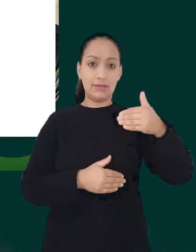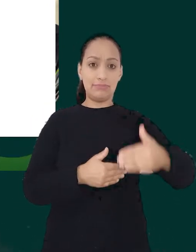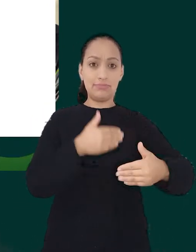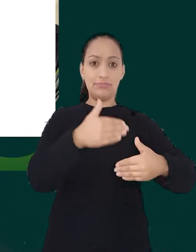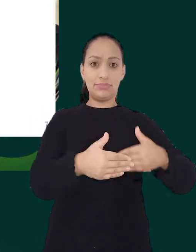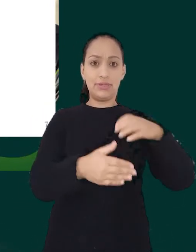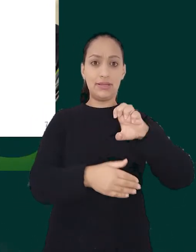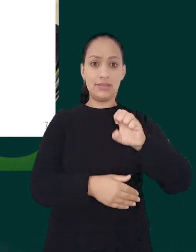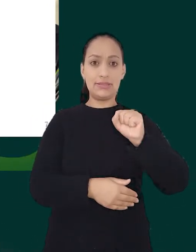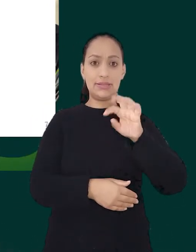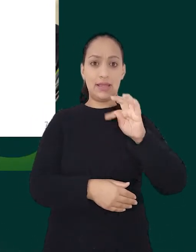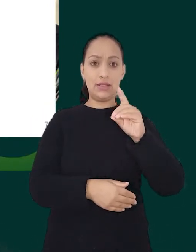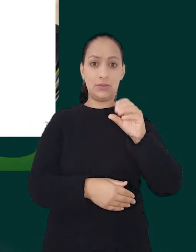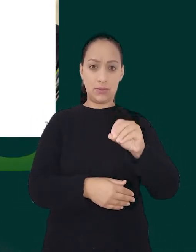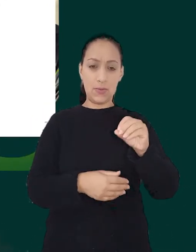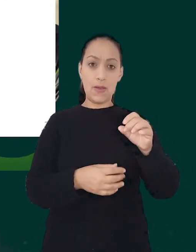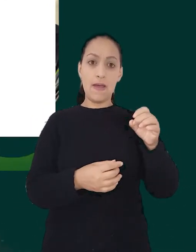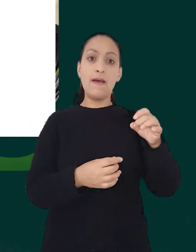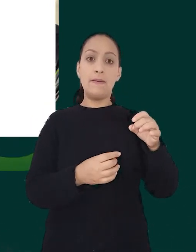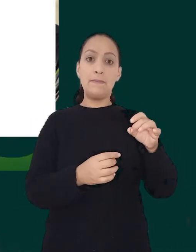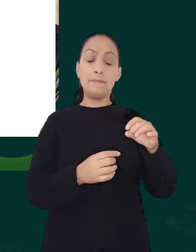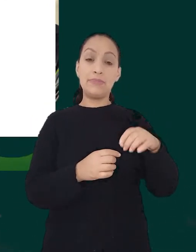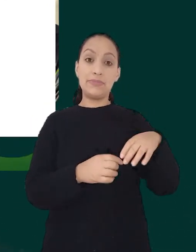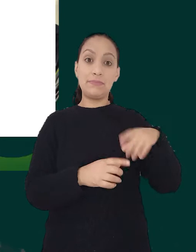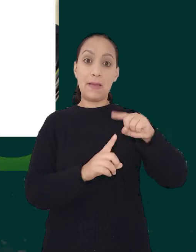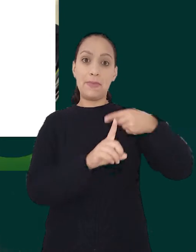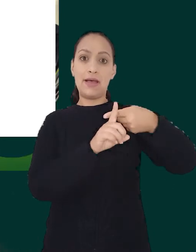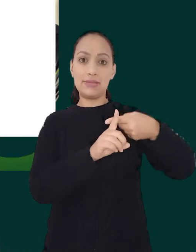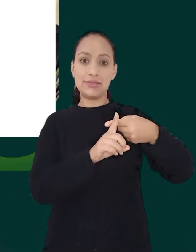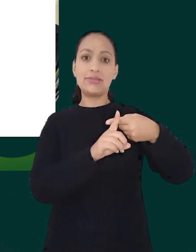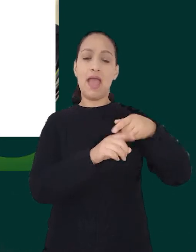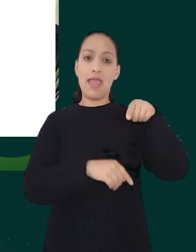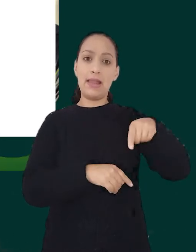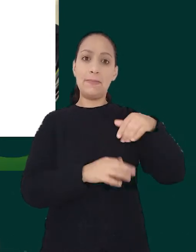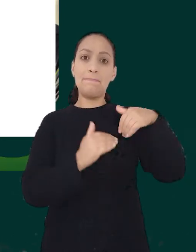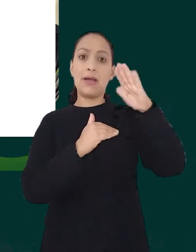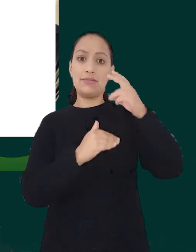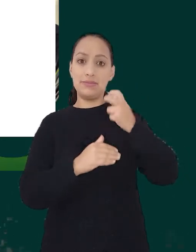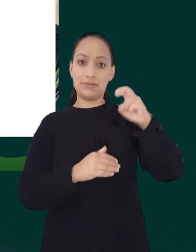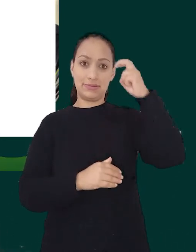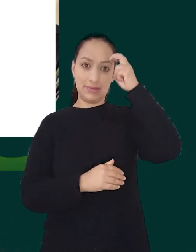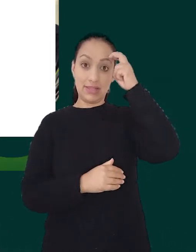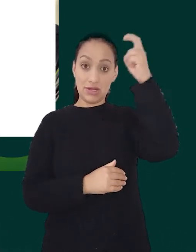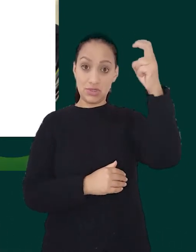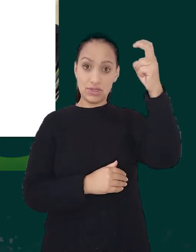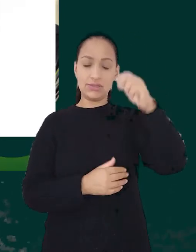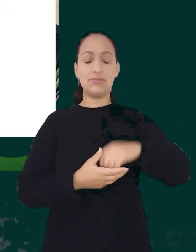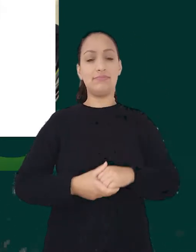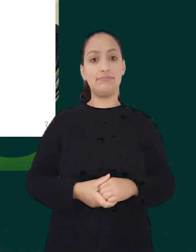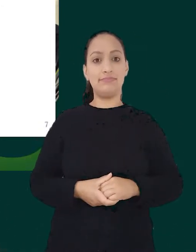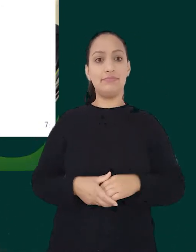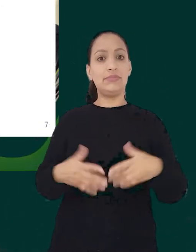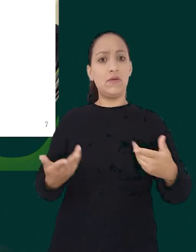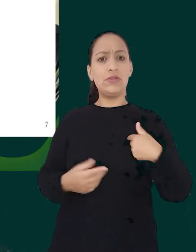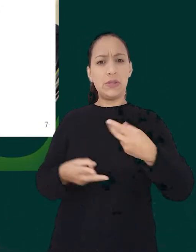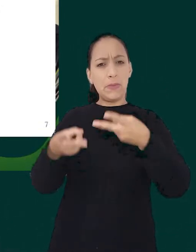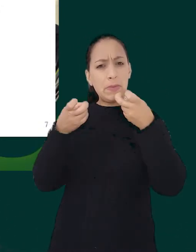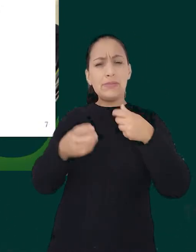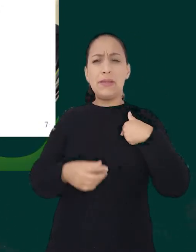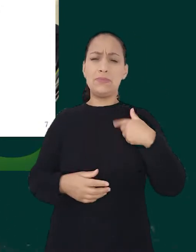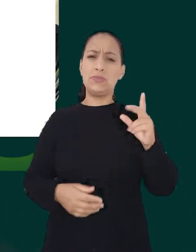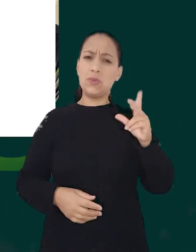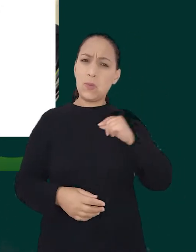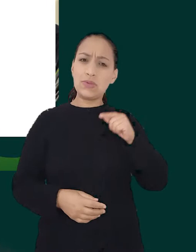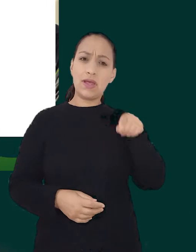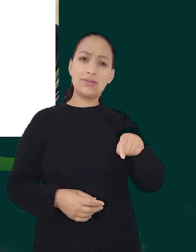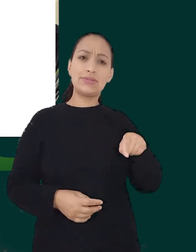vou colocando, eu vou deixando ele um pouquinho mais inteligente. E vocês vão começar a perceber, cara, inteligência artificial é uma coisa muito interessante,